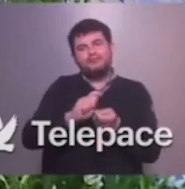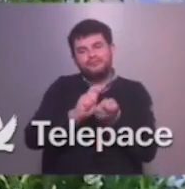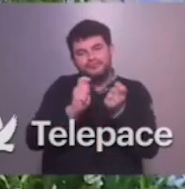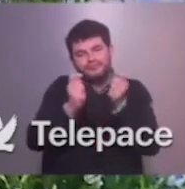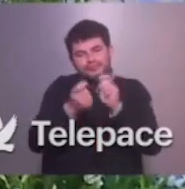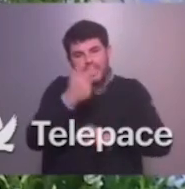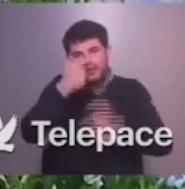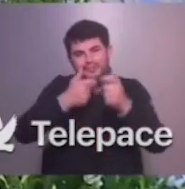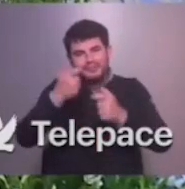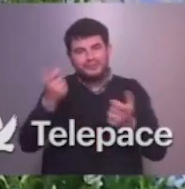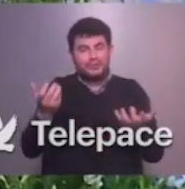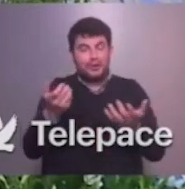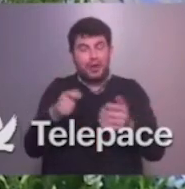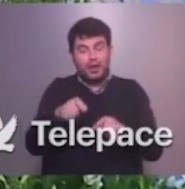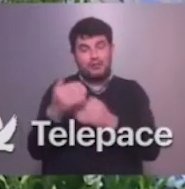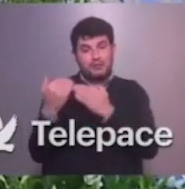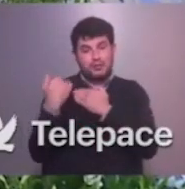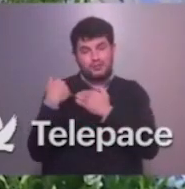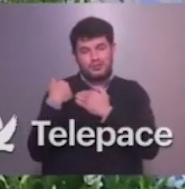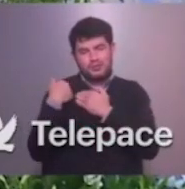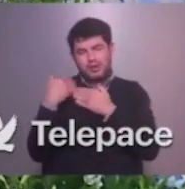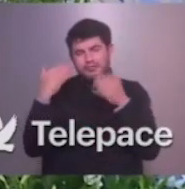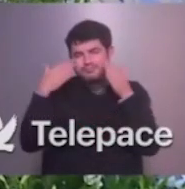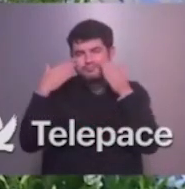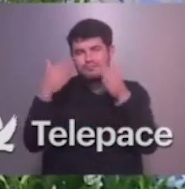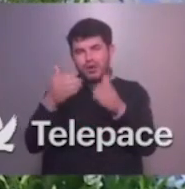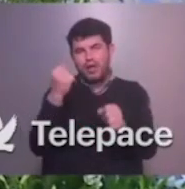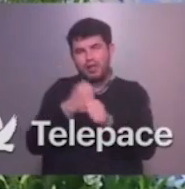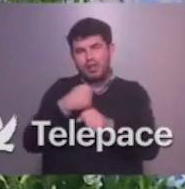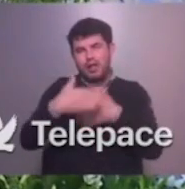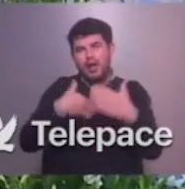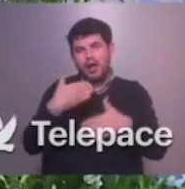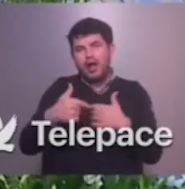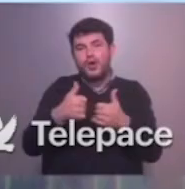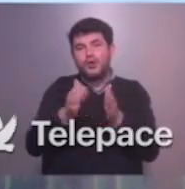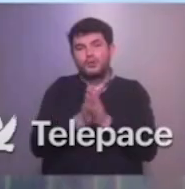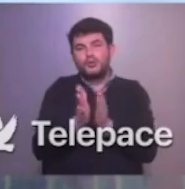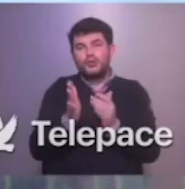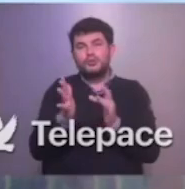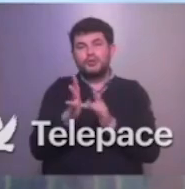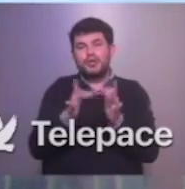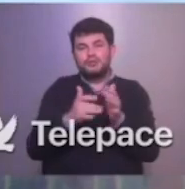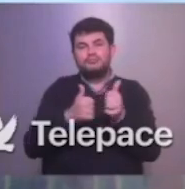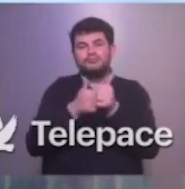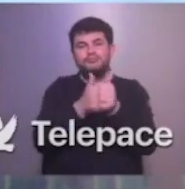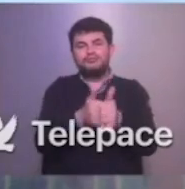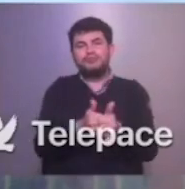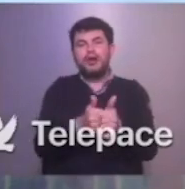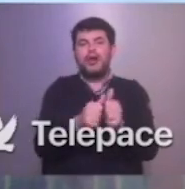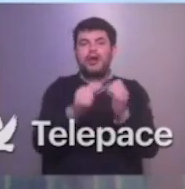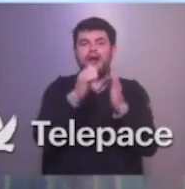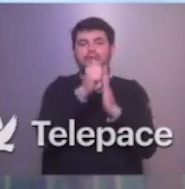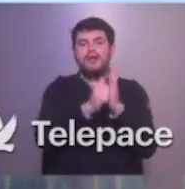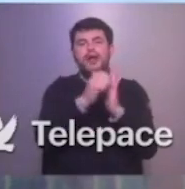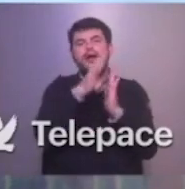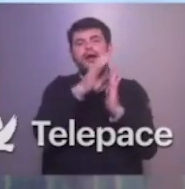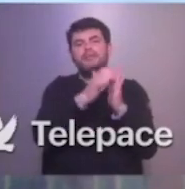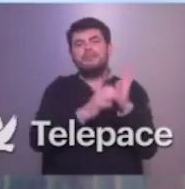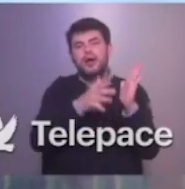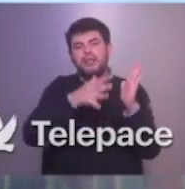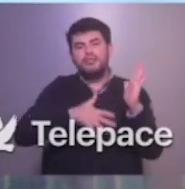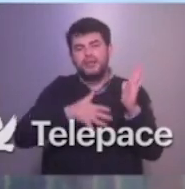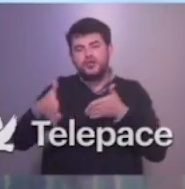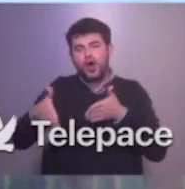É esta a responsabilidade missionária de todos os discípulos de Cristo que a Palavra de Deus nos aponta